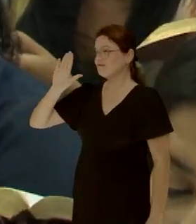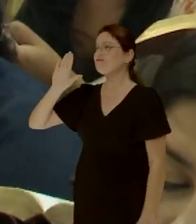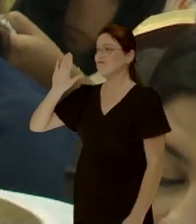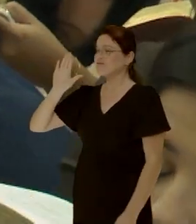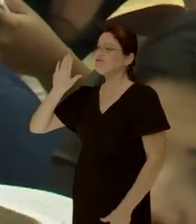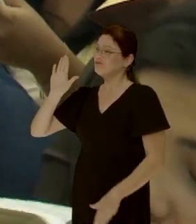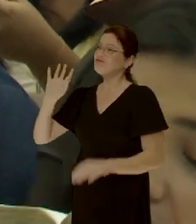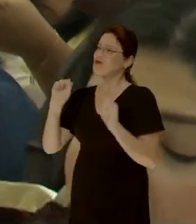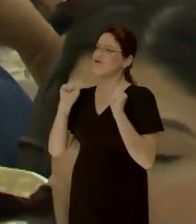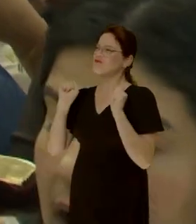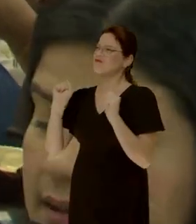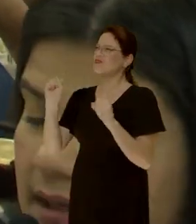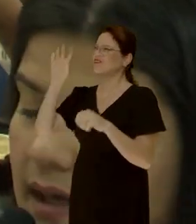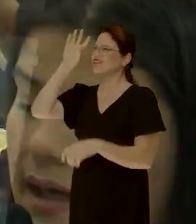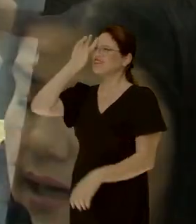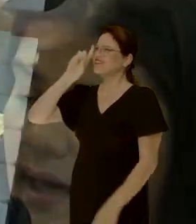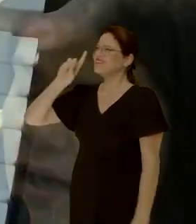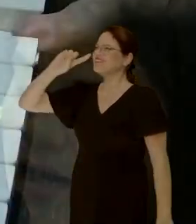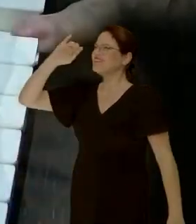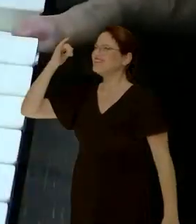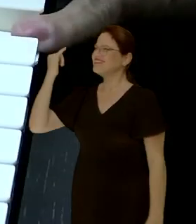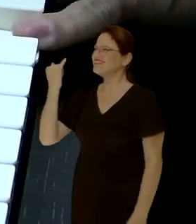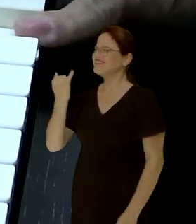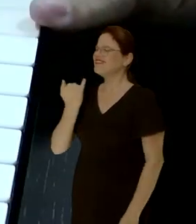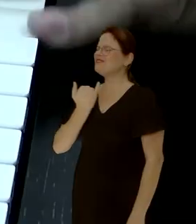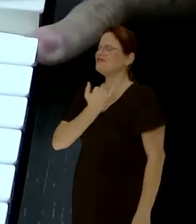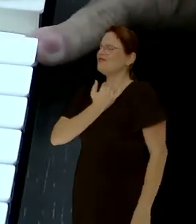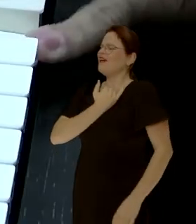altar. Fala,